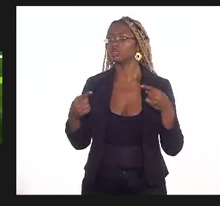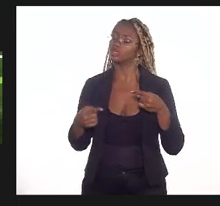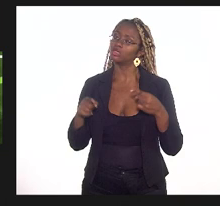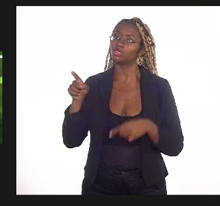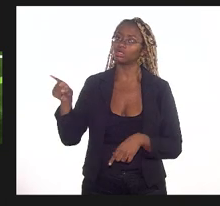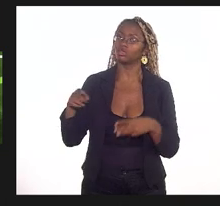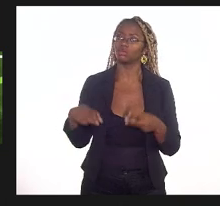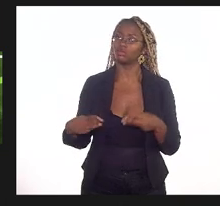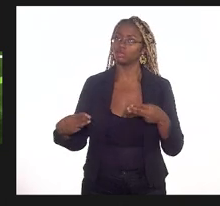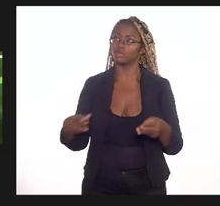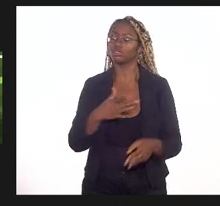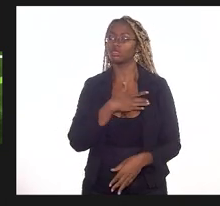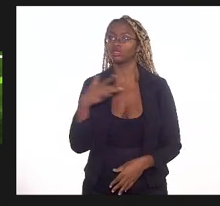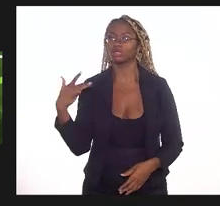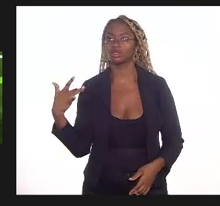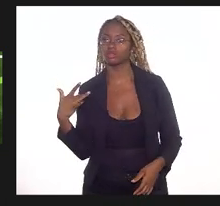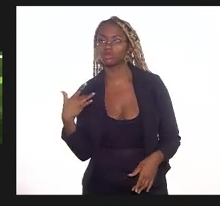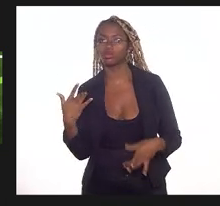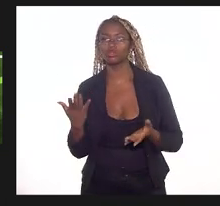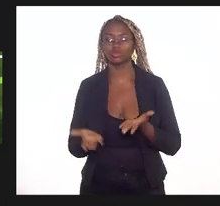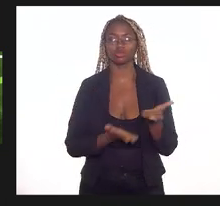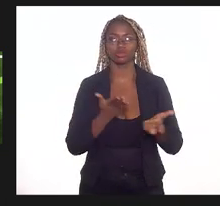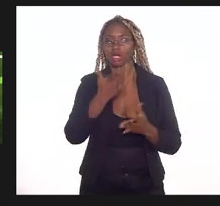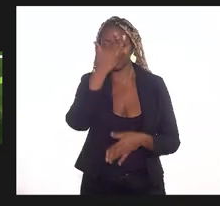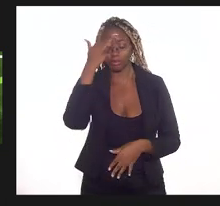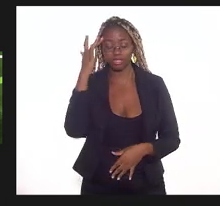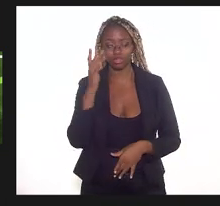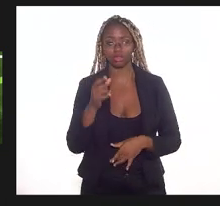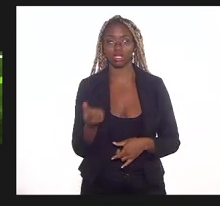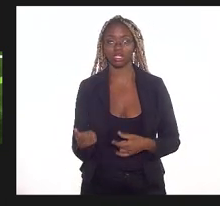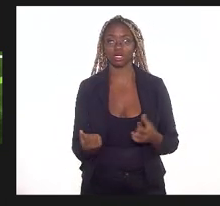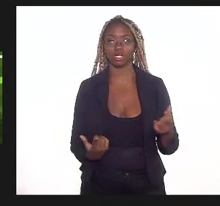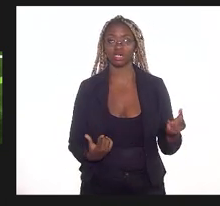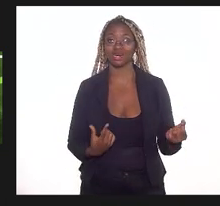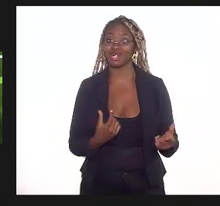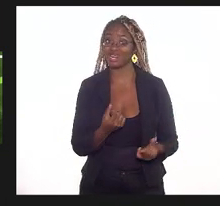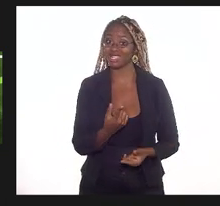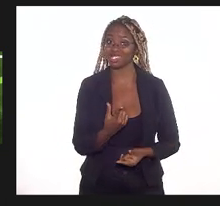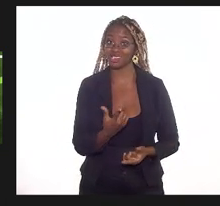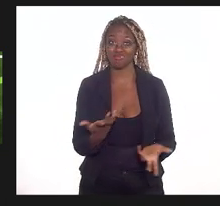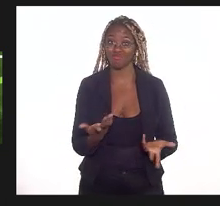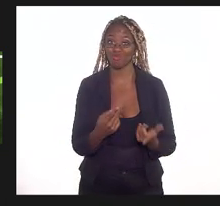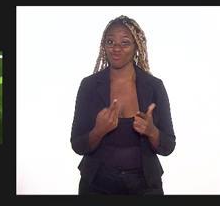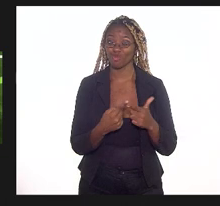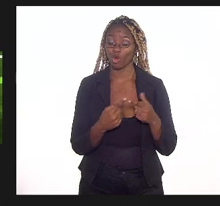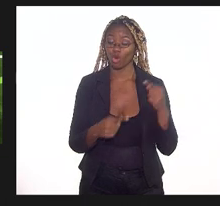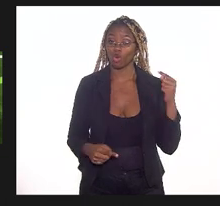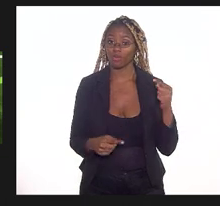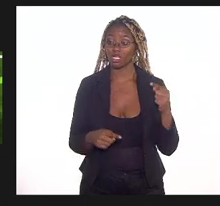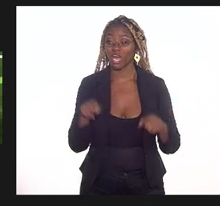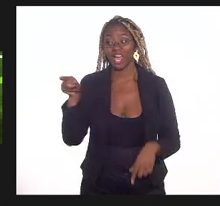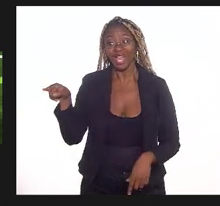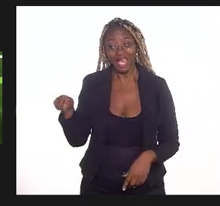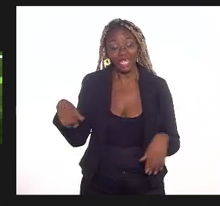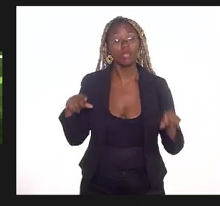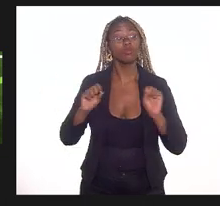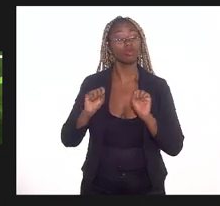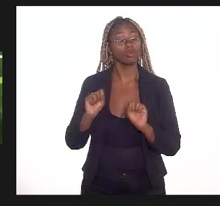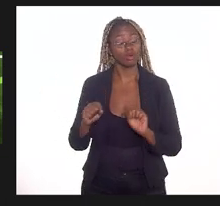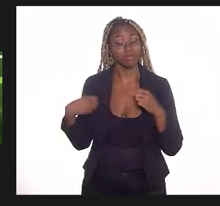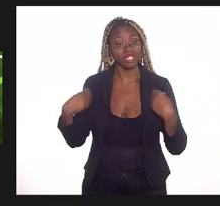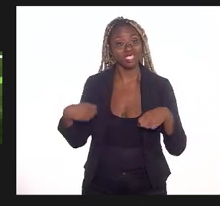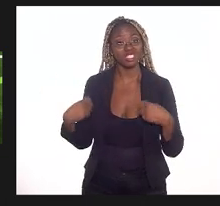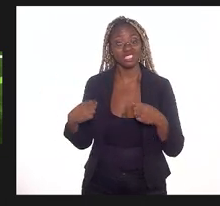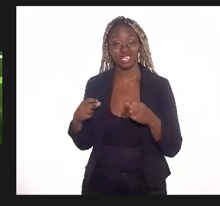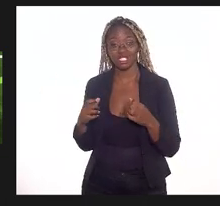da Saúde para a diretriz de cuidado das pessoas com doenças raras, isso está inadequado. Esse paciente deveria poder percorrer um